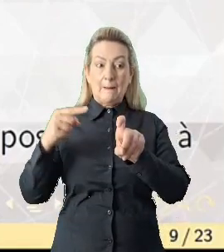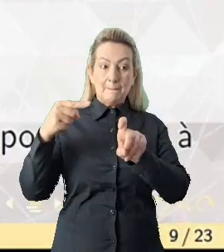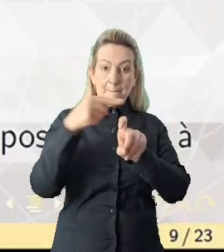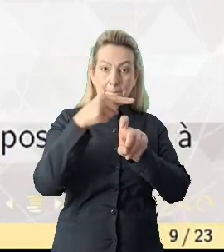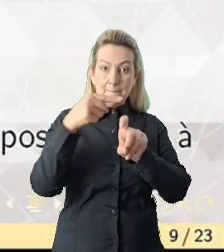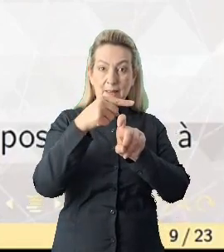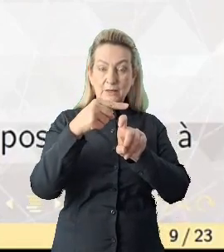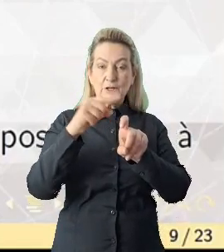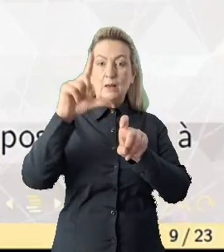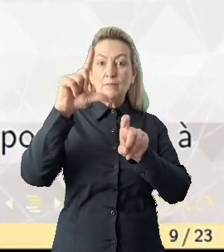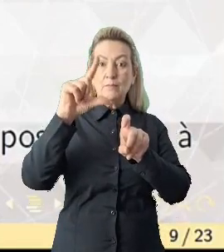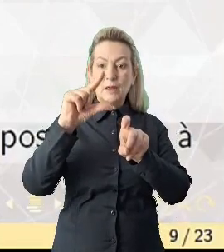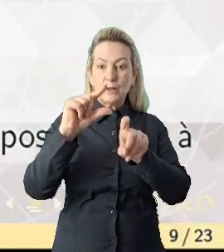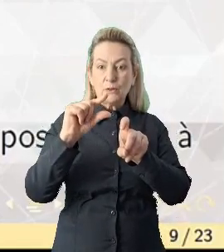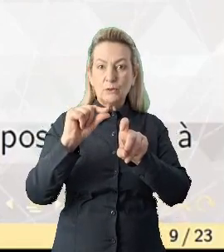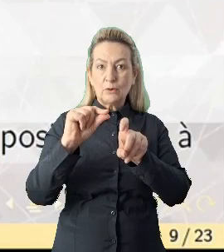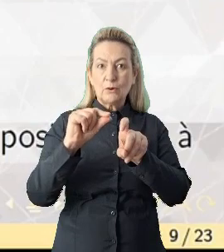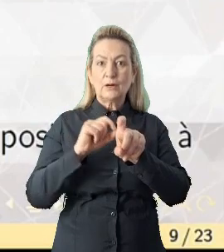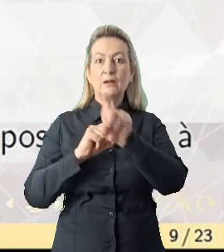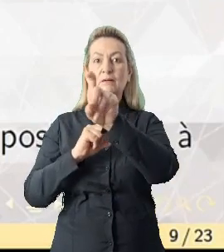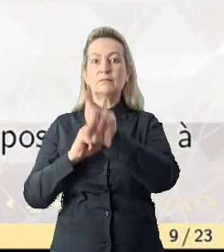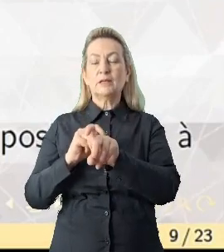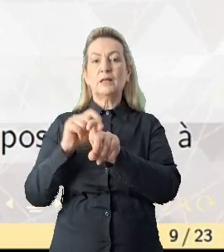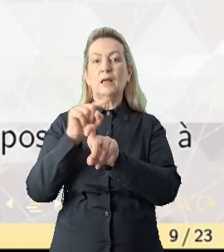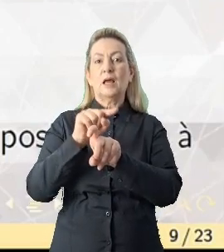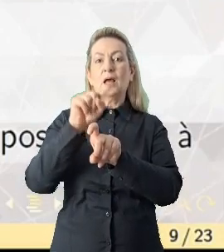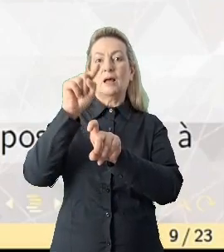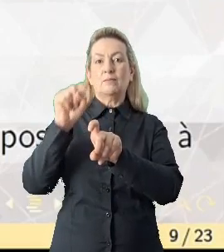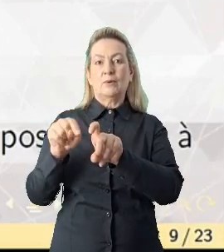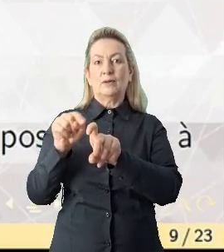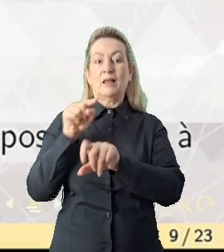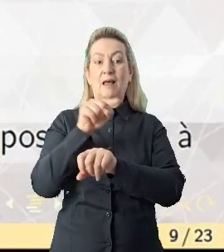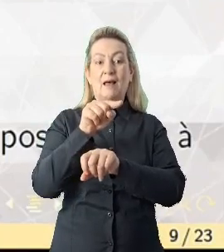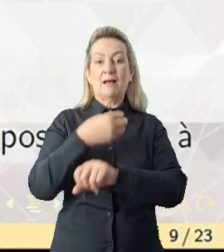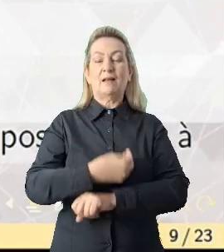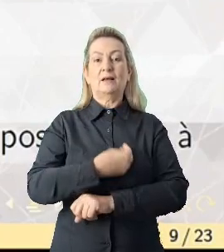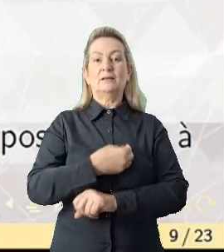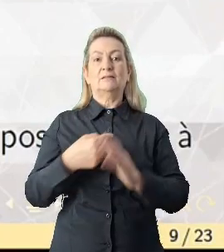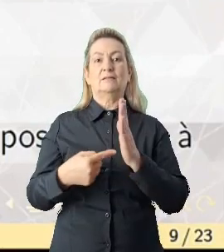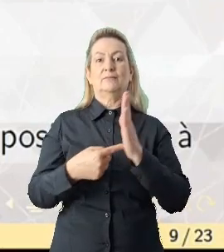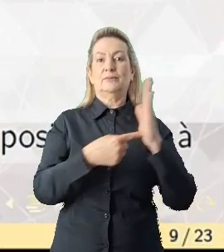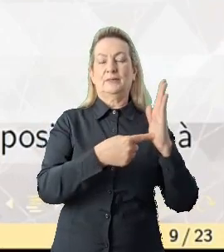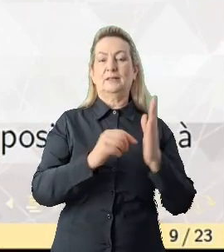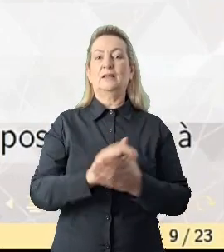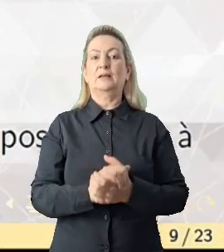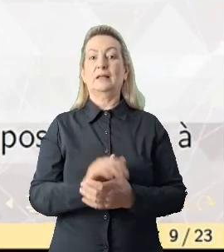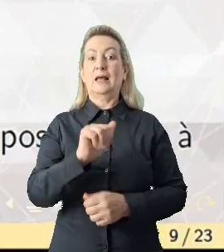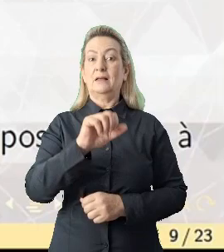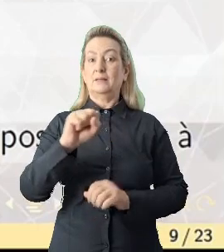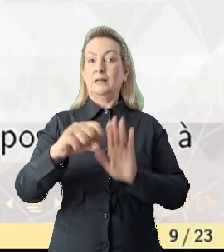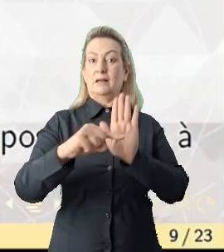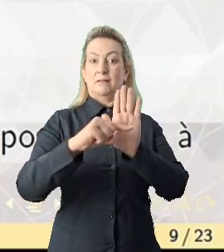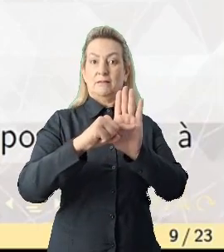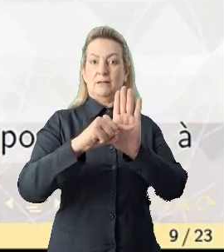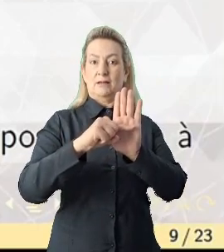ambos os lados, então a média é menor a moda, ou seja, a média está à esquerda da moda.